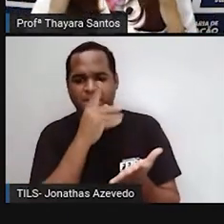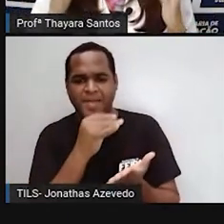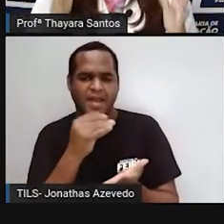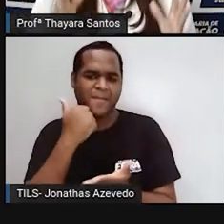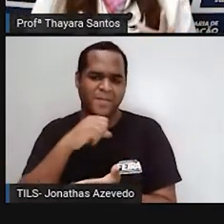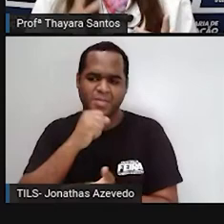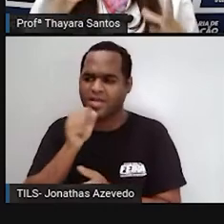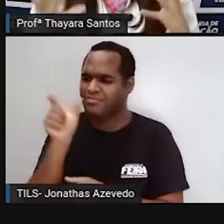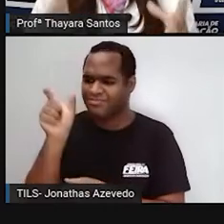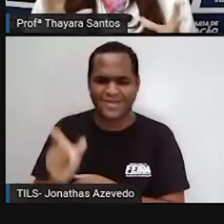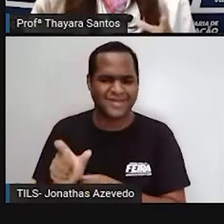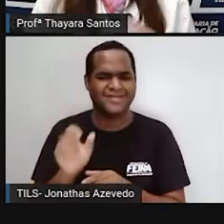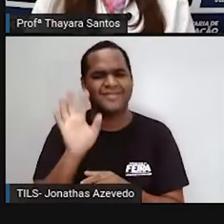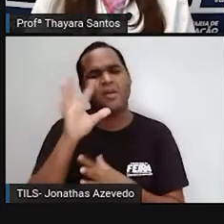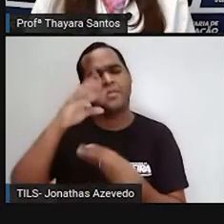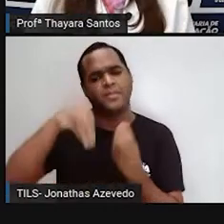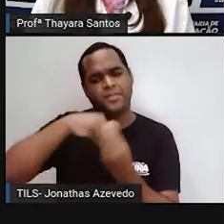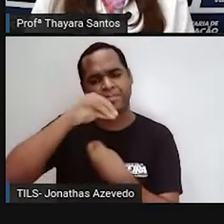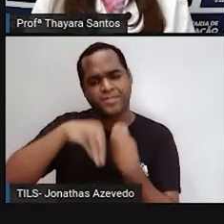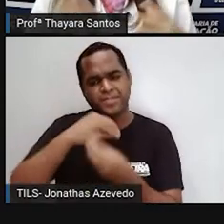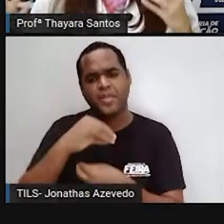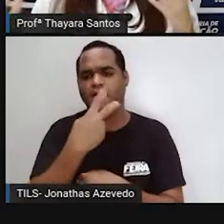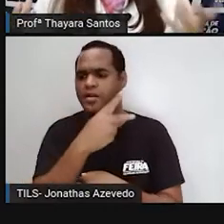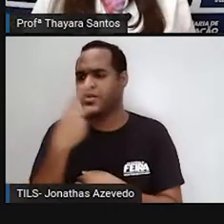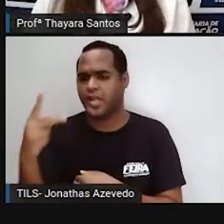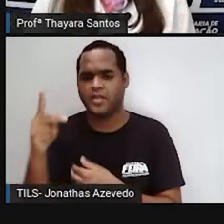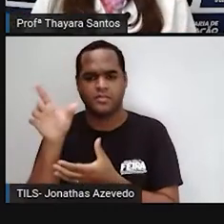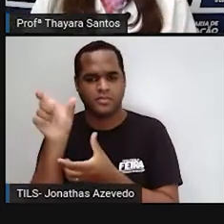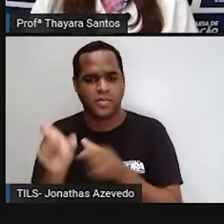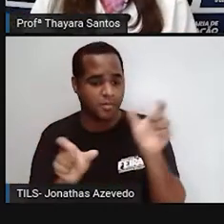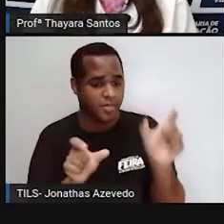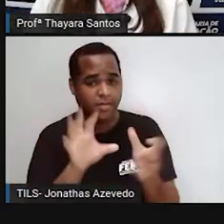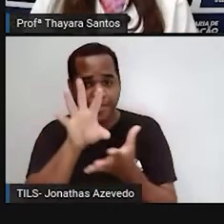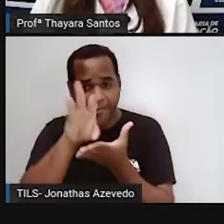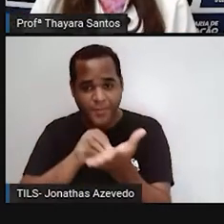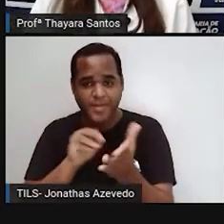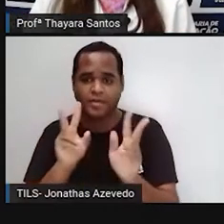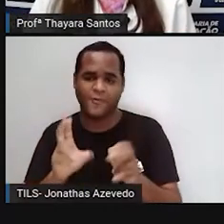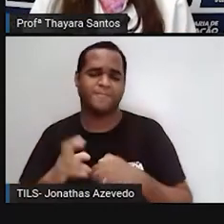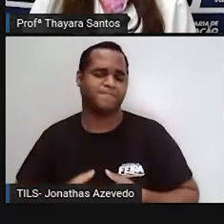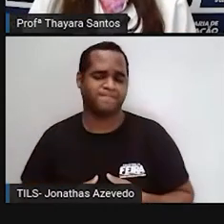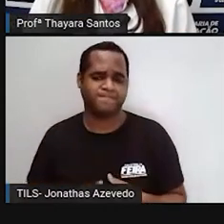né? A gente é uma mistura ali, na verdade, das características dos dois.